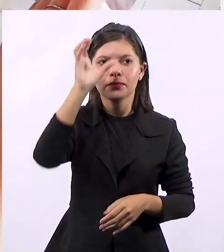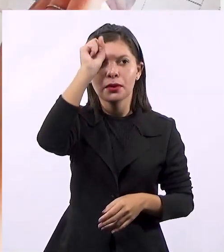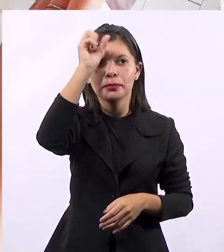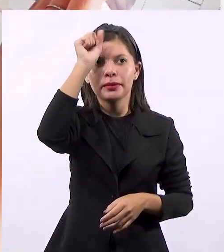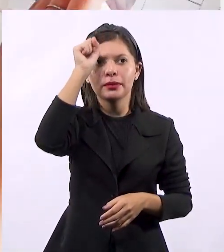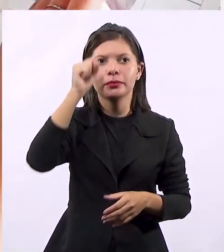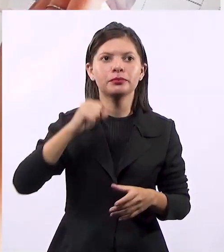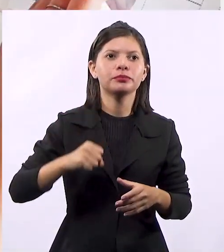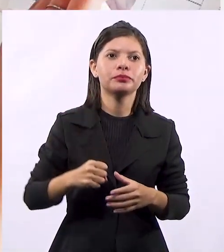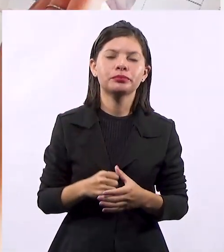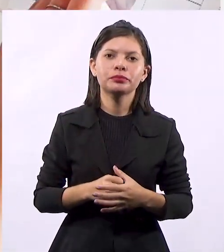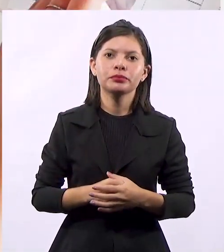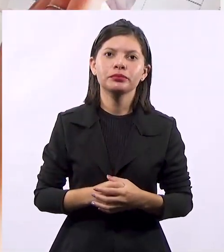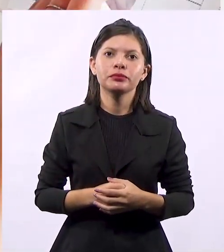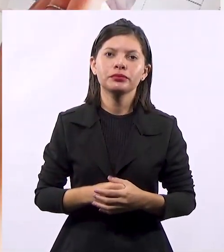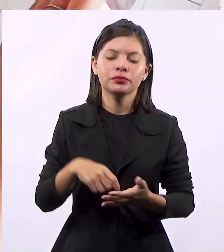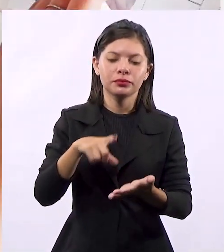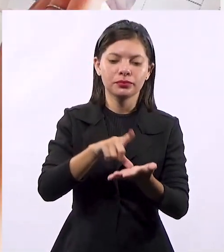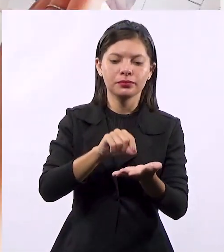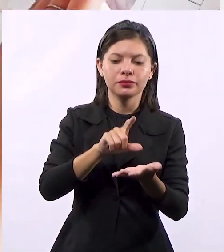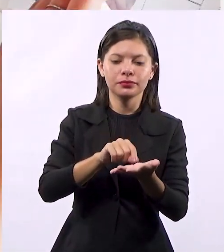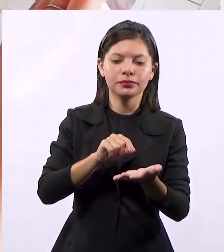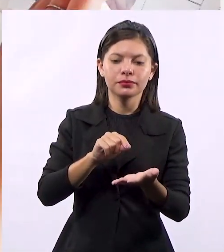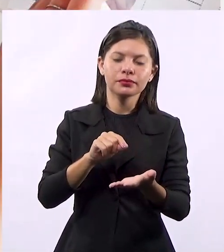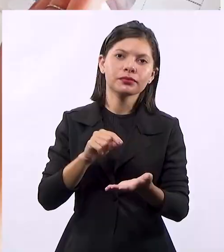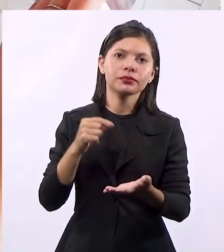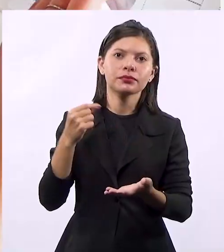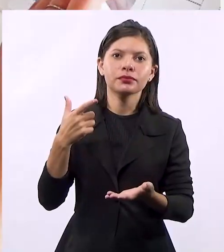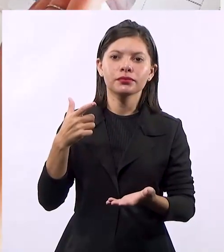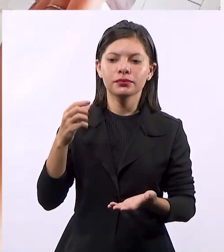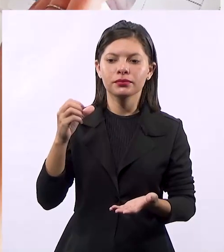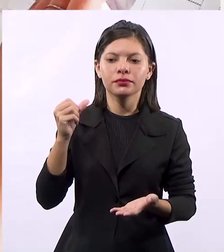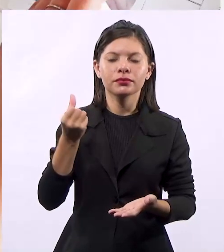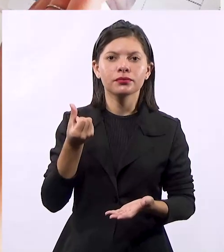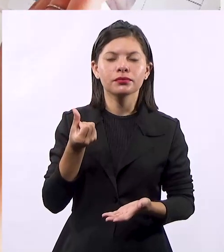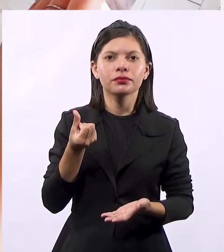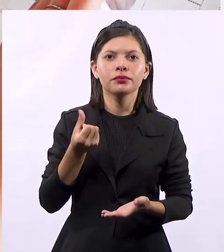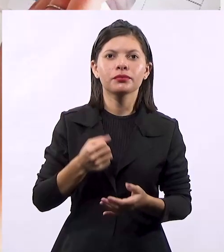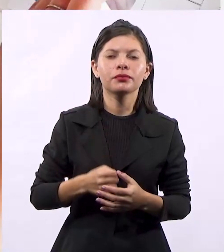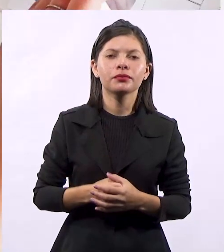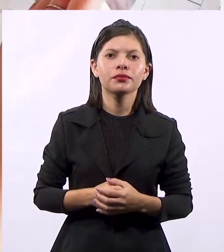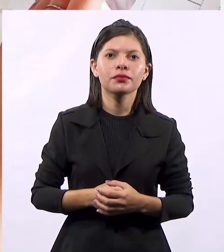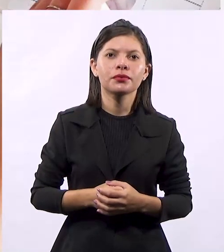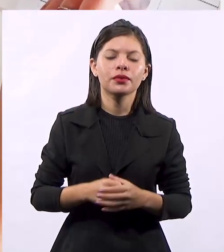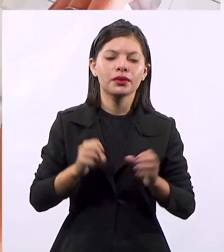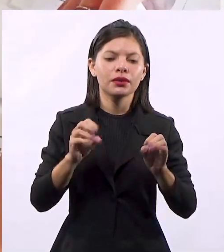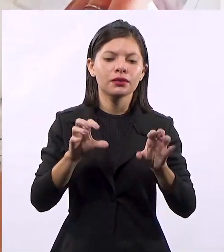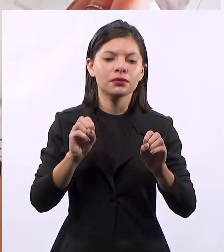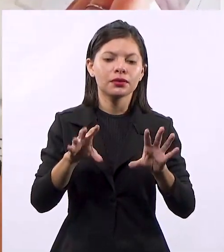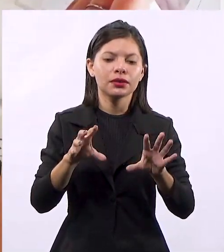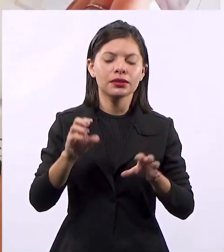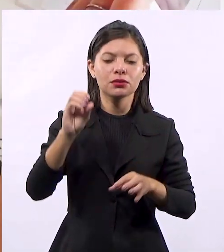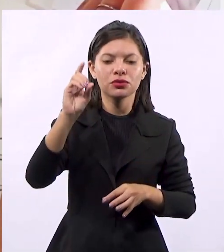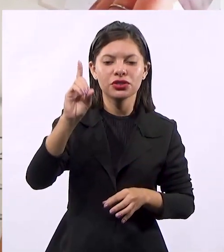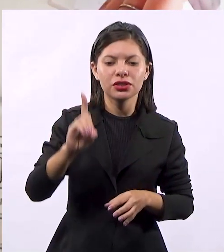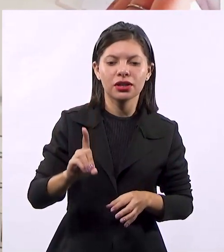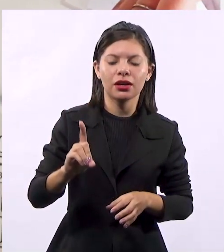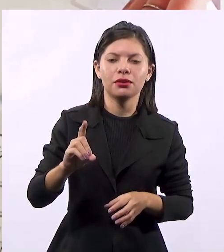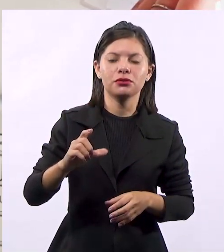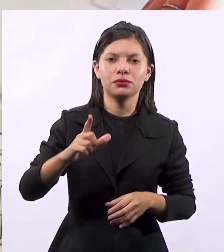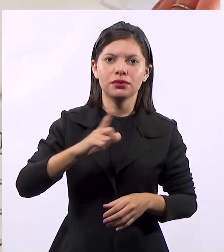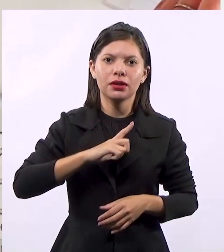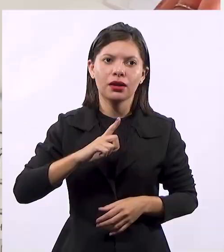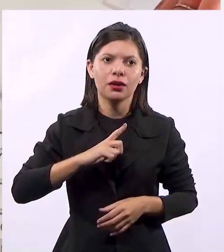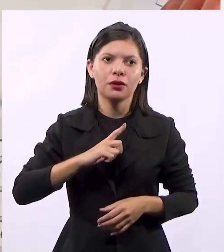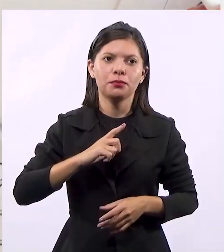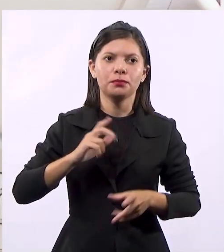da ONU, ela diz assim: todo ser humano tem direito à instrução. Então, dentro